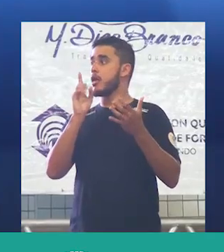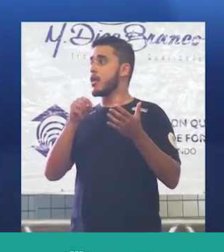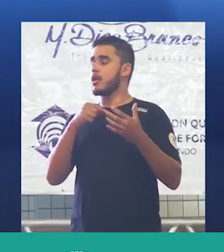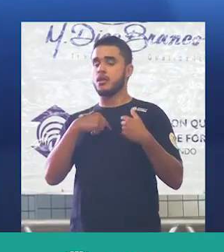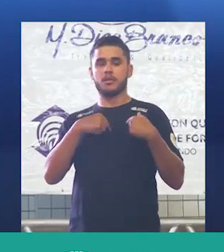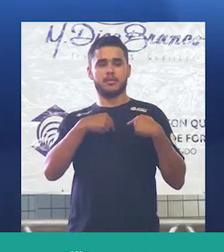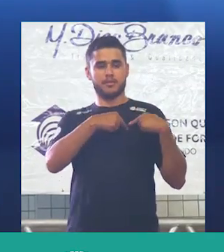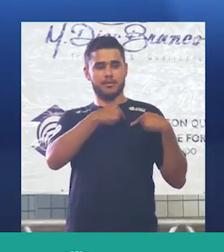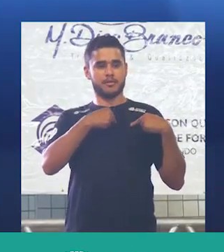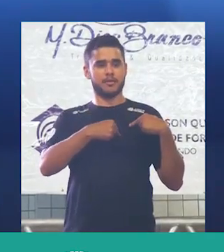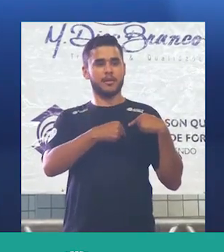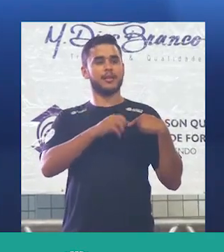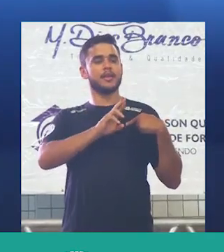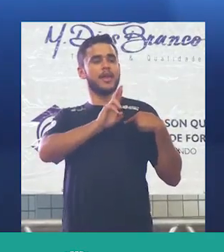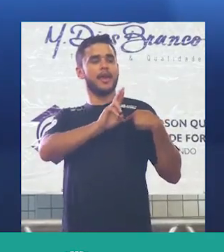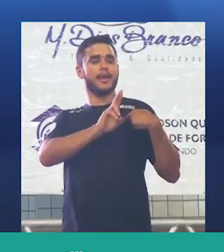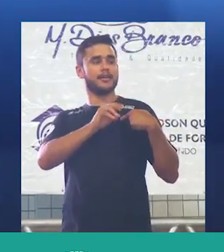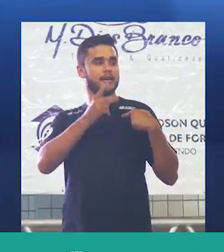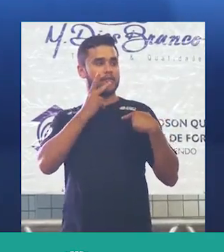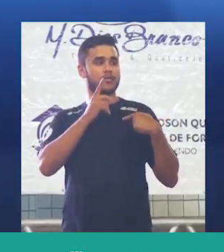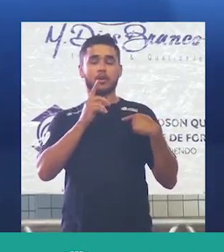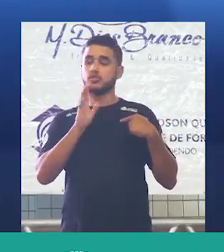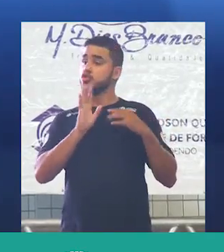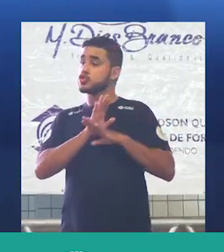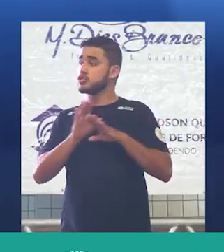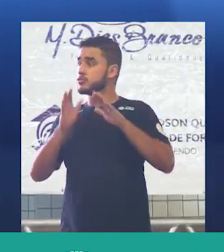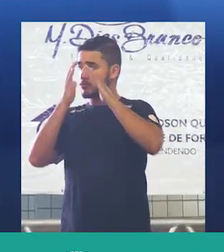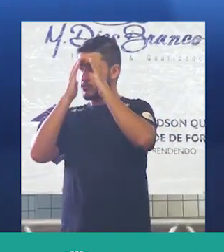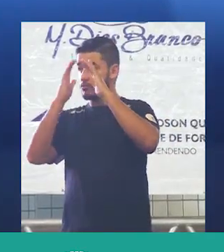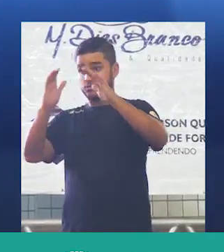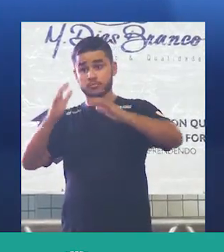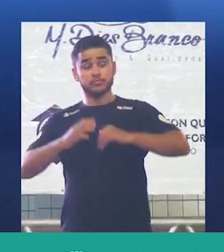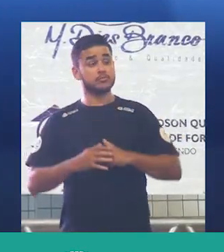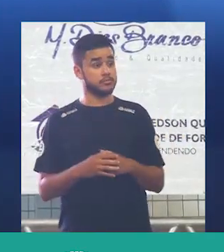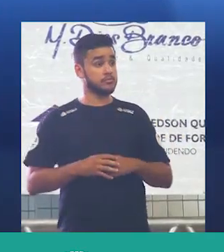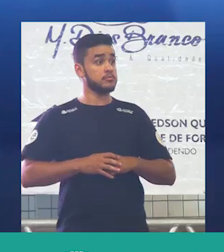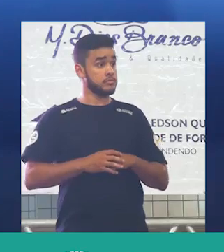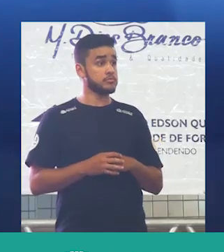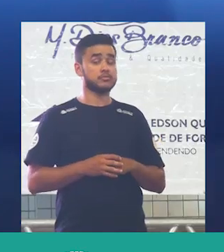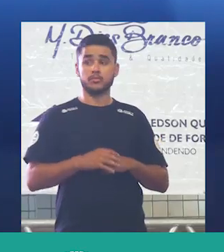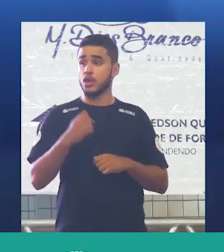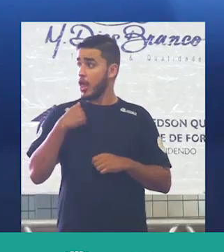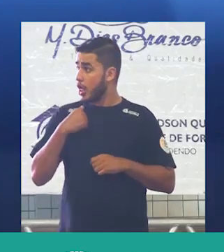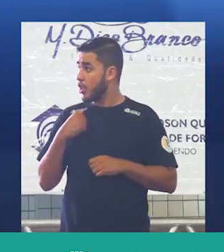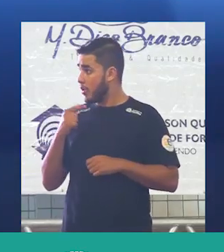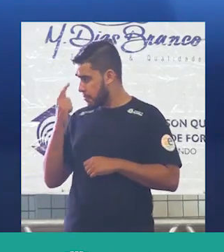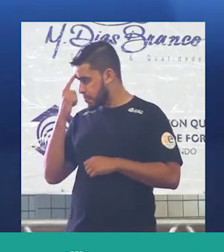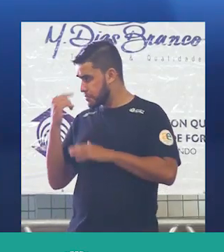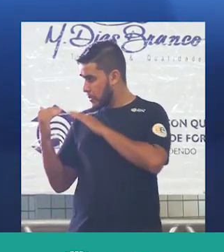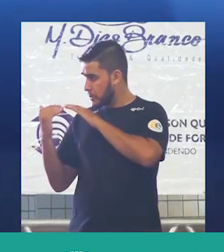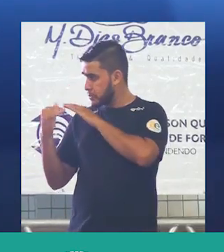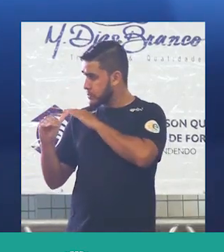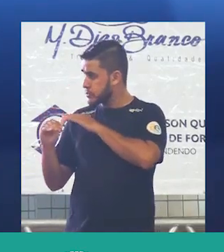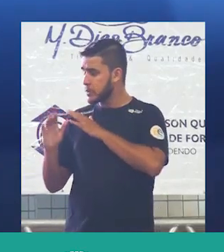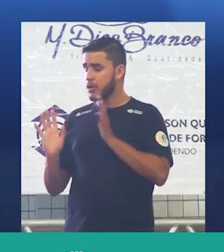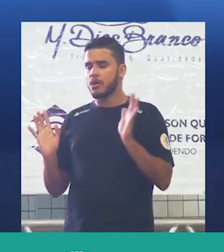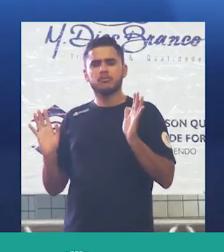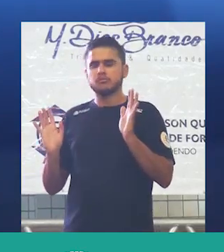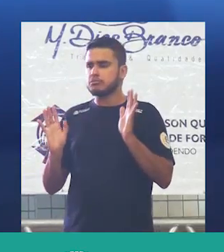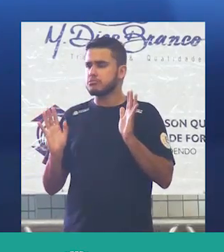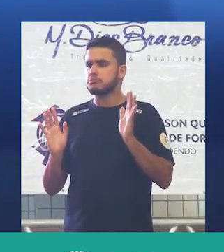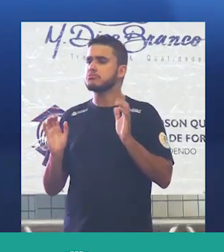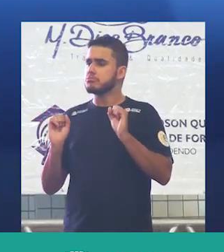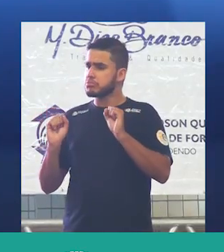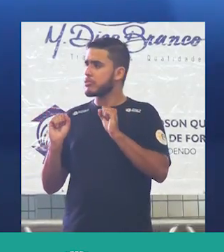uma blusazinha com um Rzinho. Só precisa disso, cara. Tu não precisa concordar com o que eu penso, não. Eu não preciso concordar